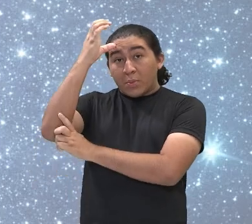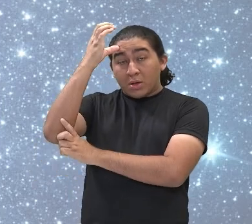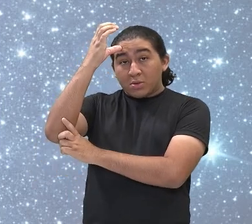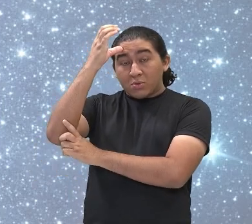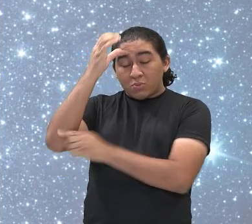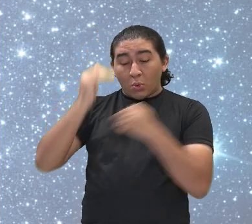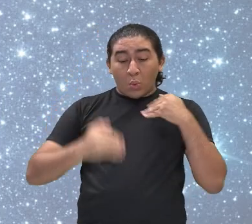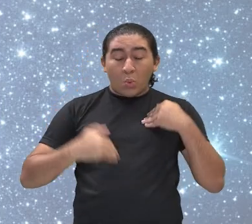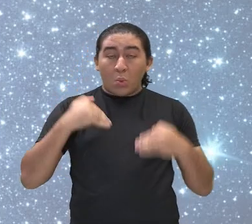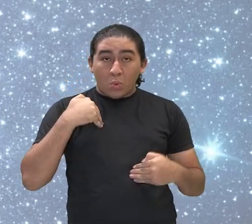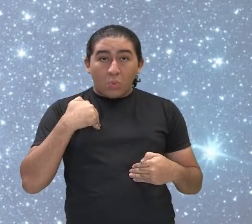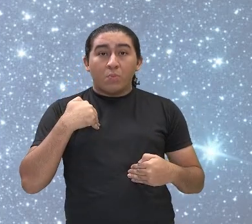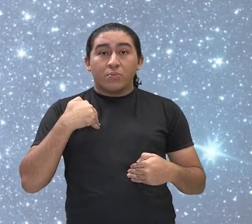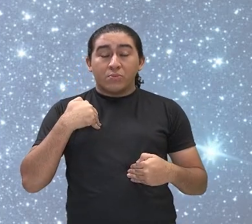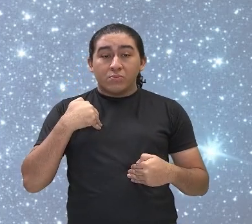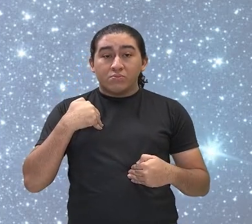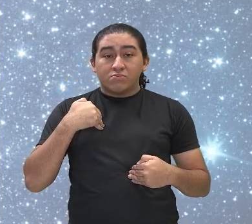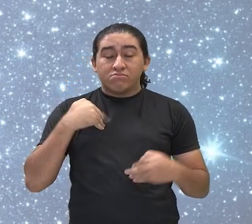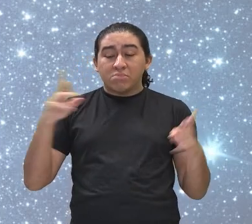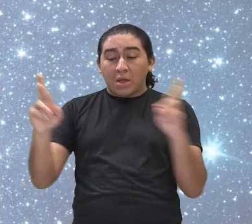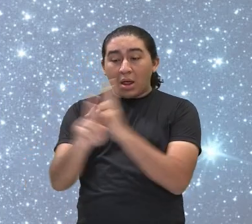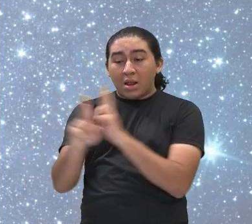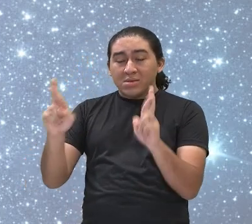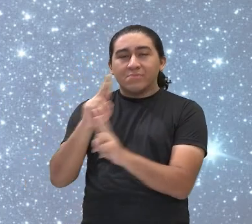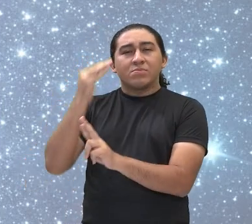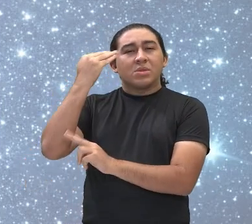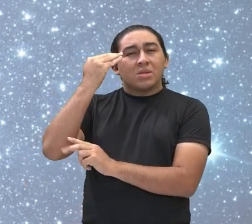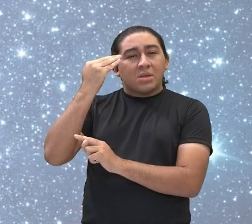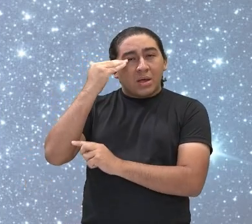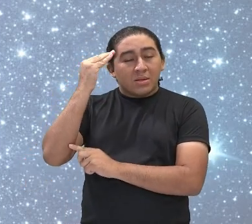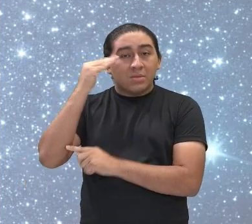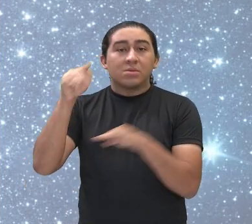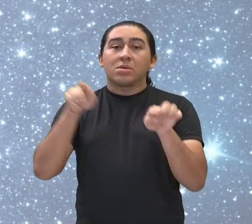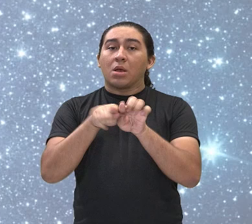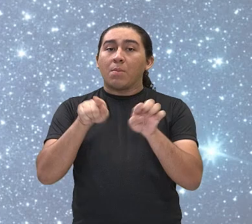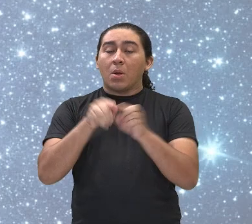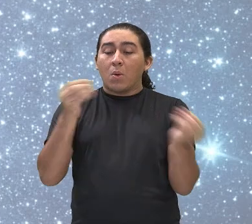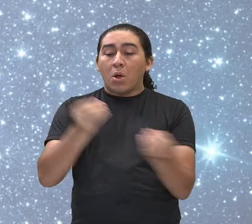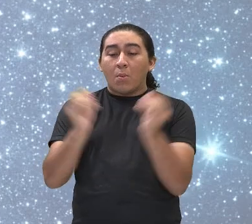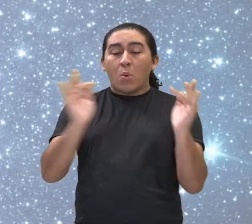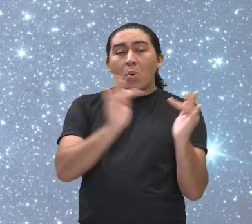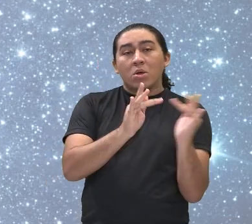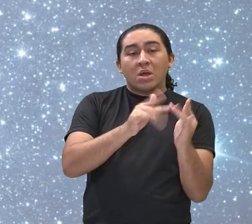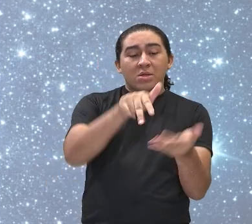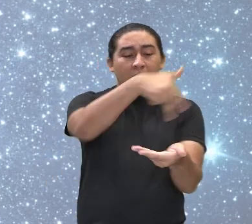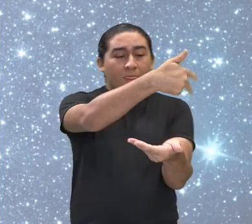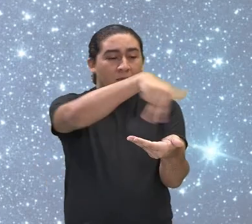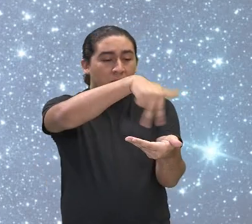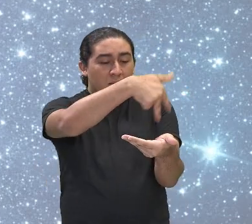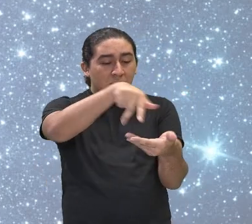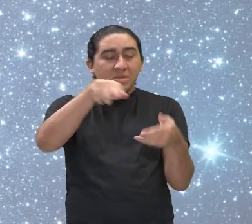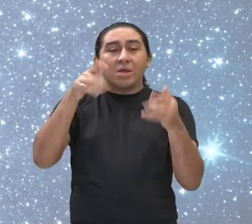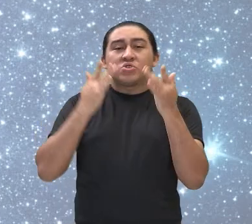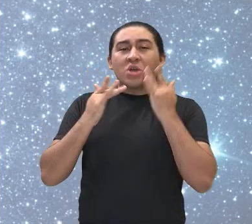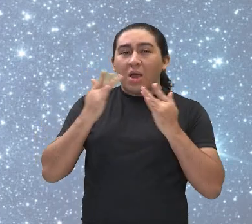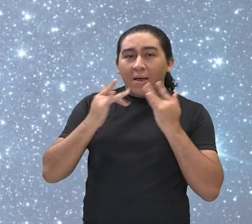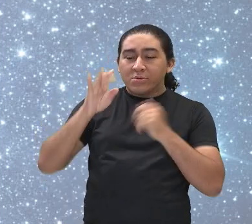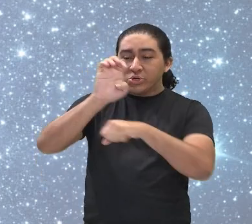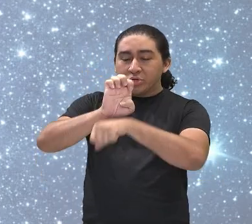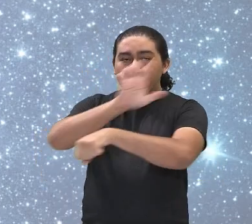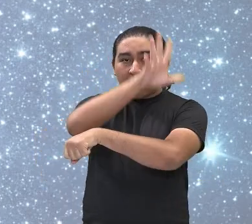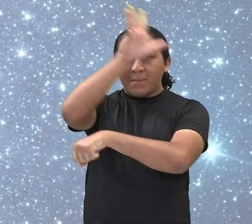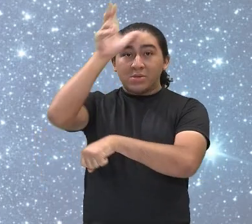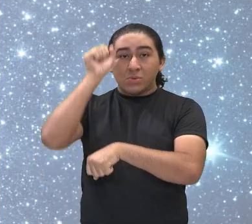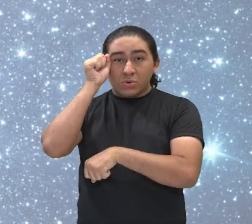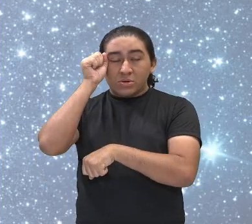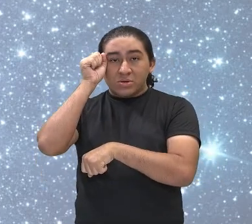corpo e, claro, entendendo a questão da conexão da dança, do nosso teatro amazonense que